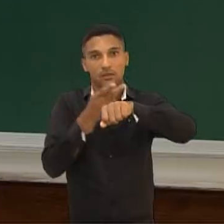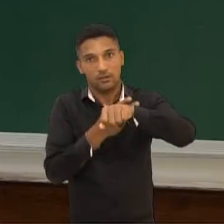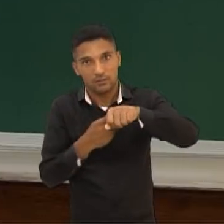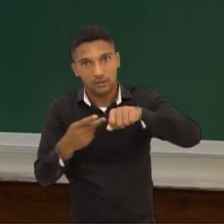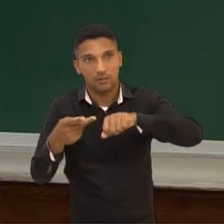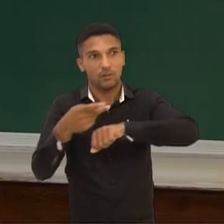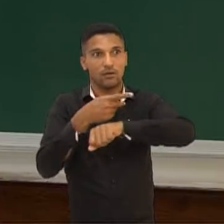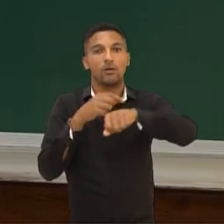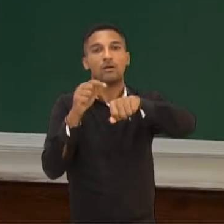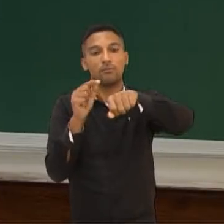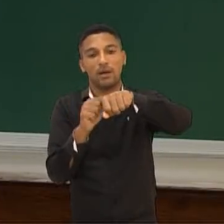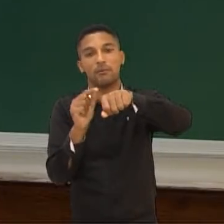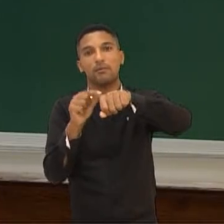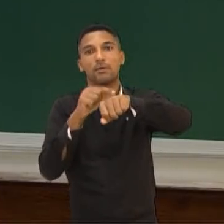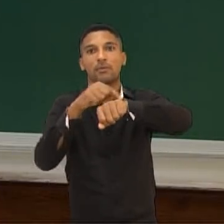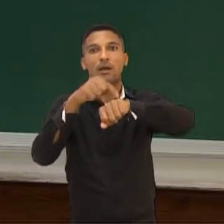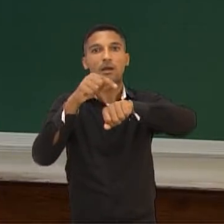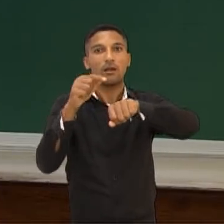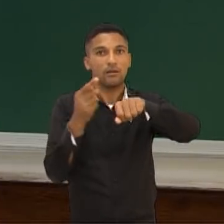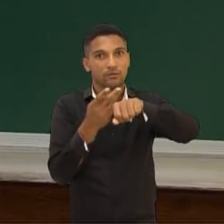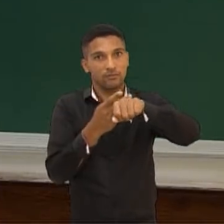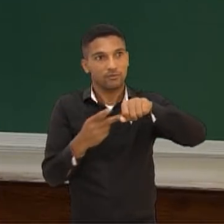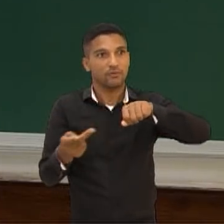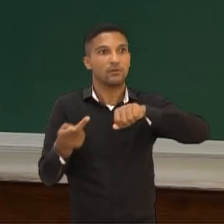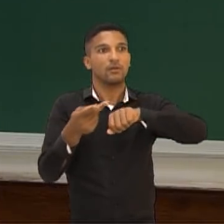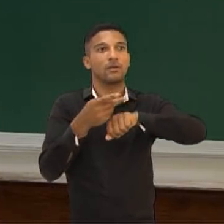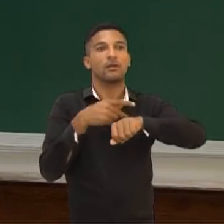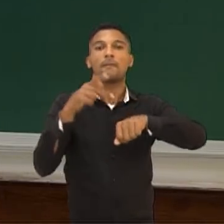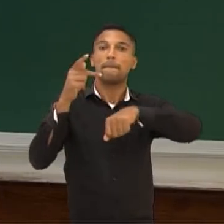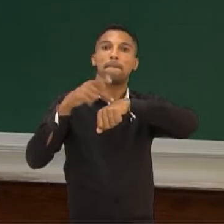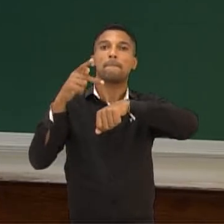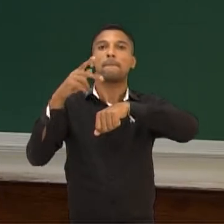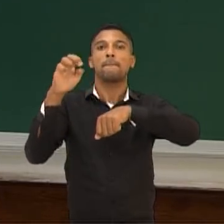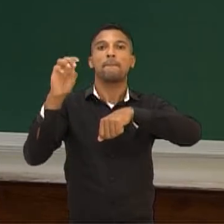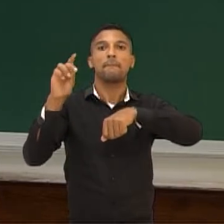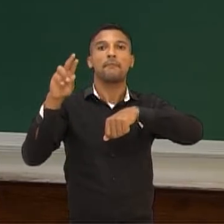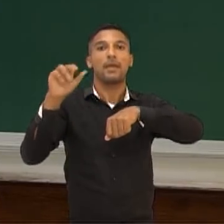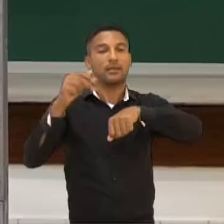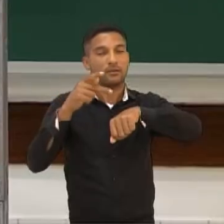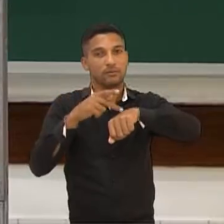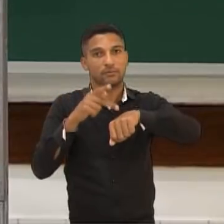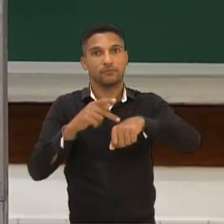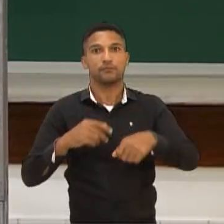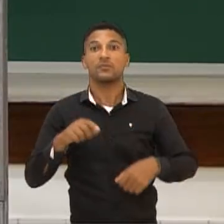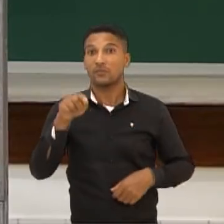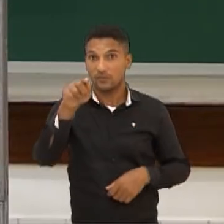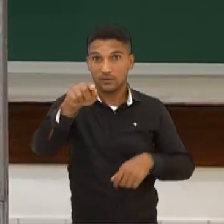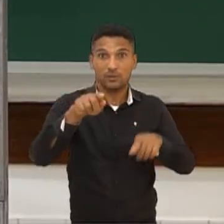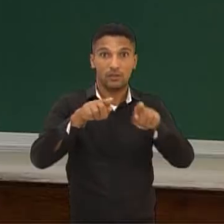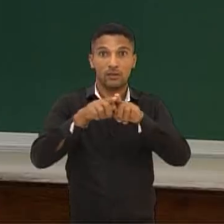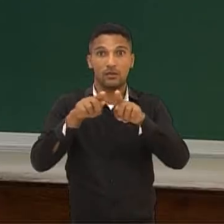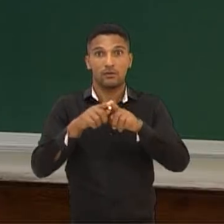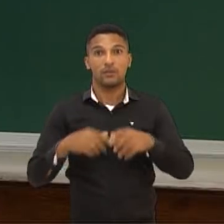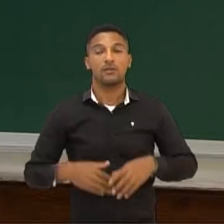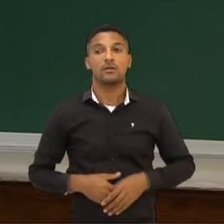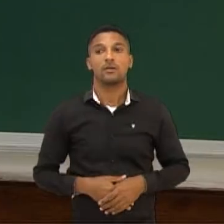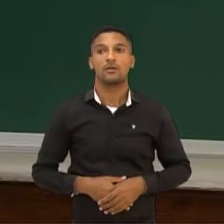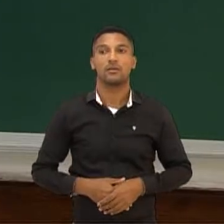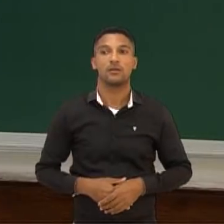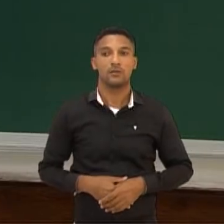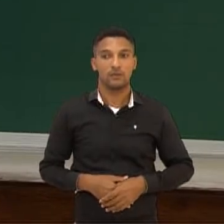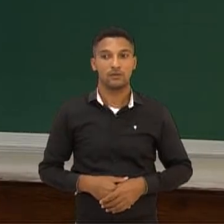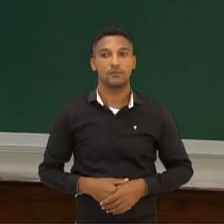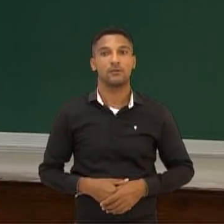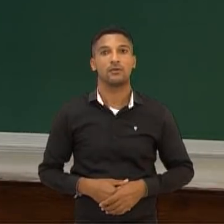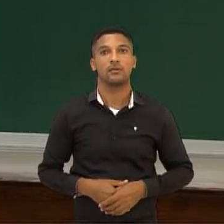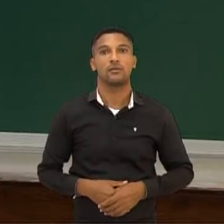né? Então fiz aqui meus desenhos na pedra aqui, né? As minhas pinturas, tá bom? Então você também veja se tem pedra aí